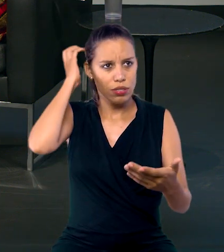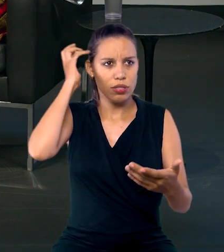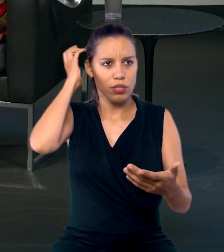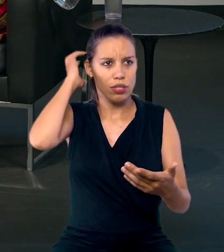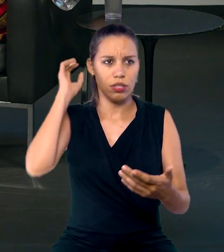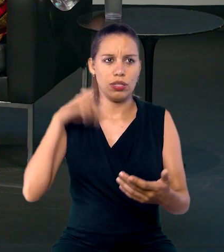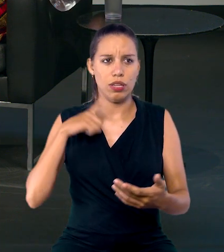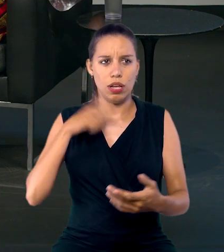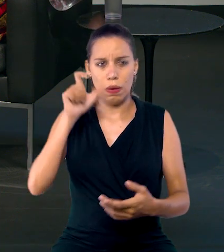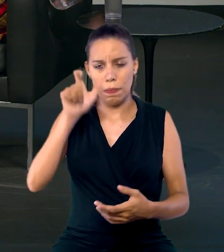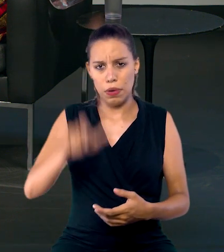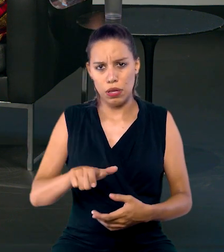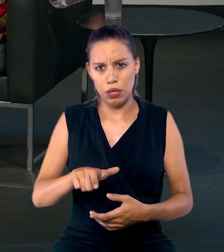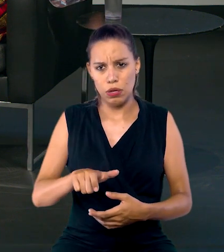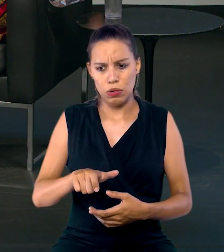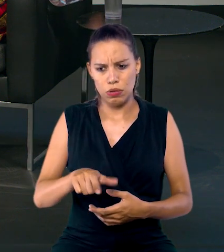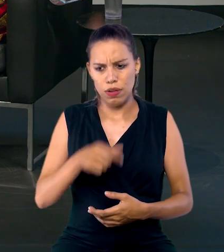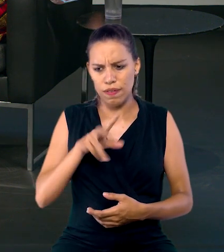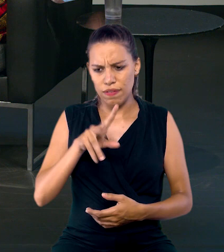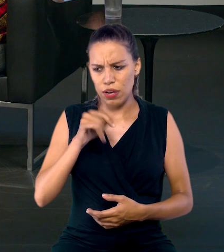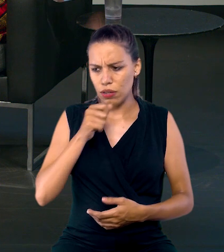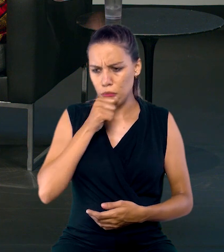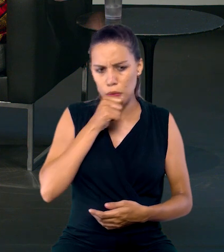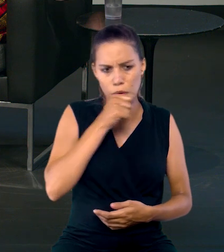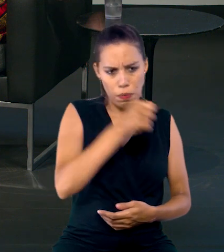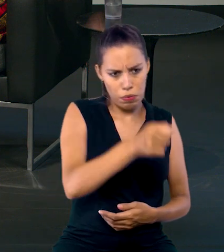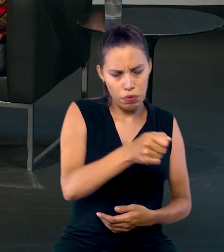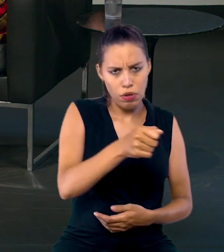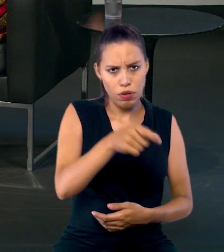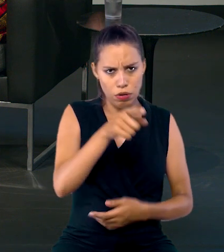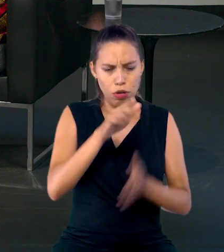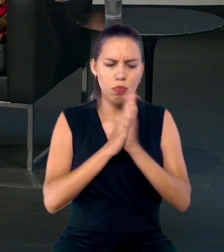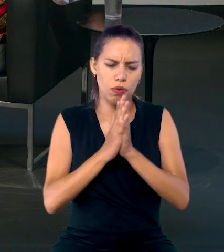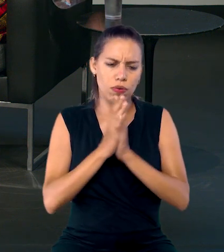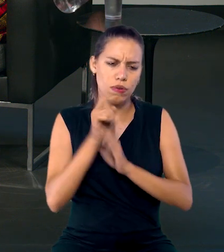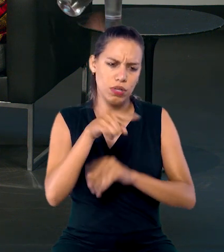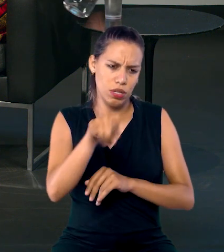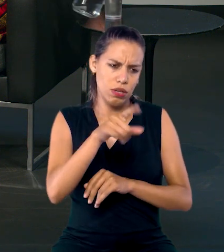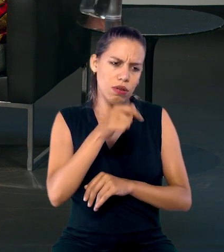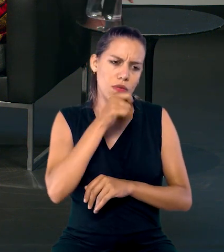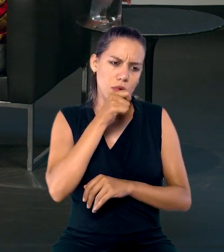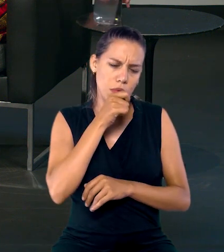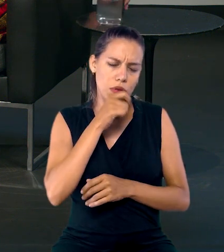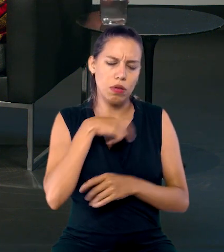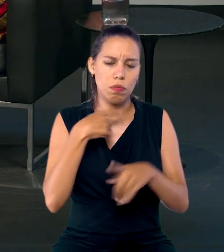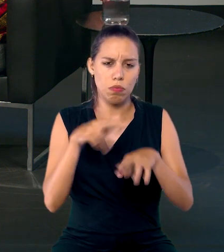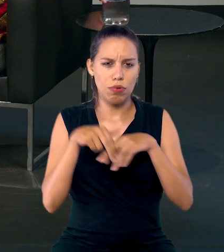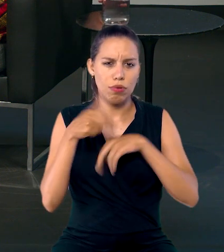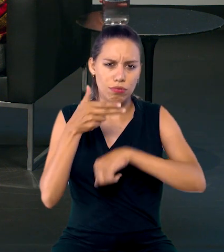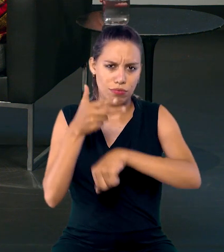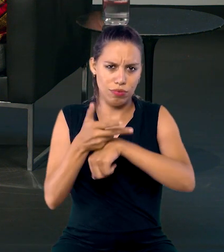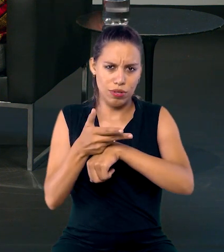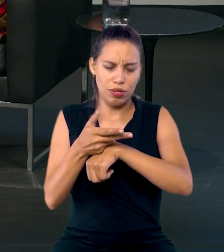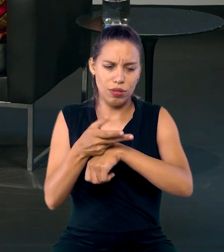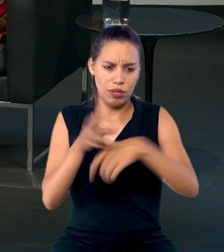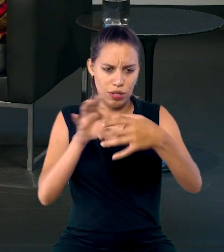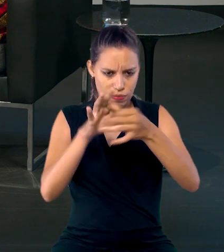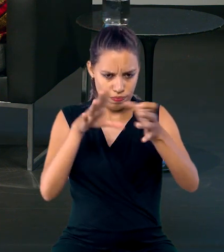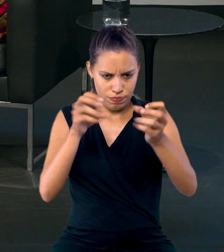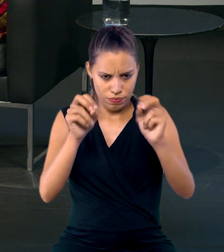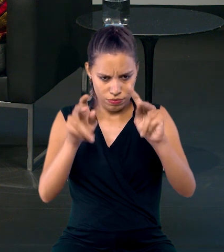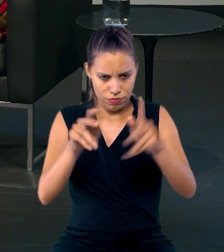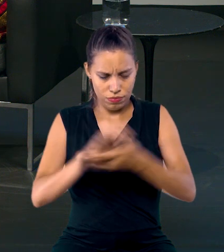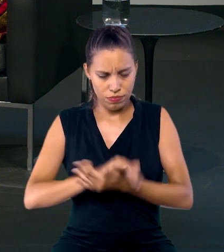vai ter alguma pessoa que vai auxiliar com o microfone. A gente pede que vocês falem no microfone por conta da gravação.